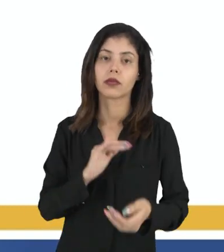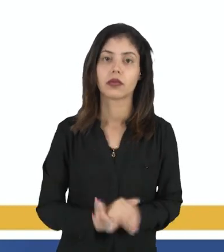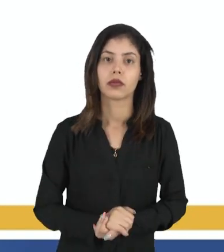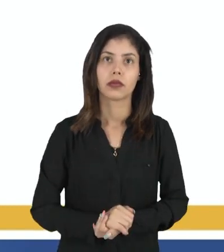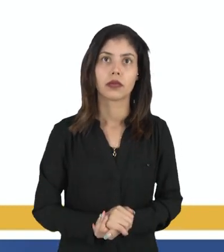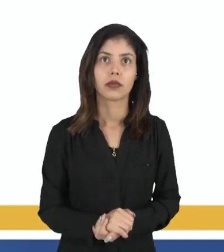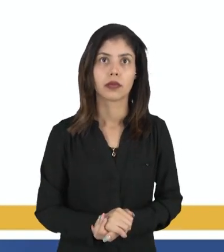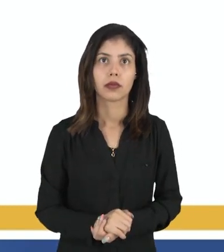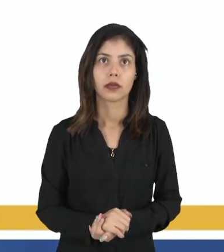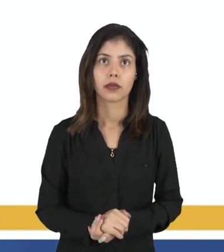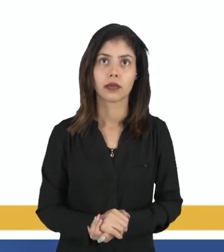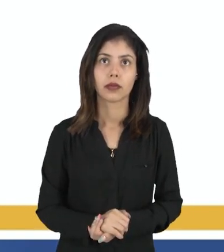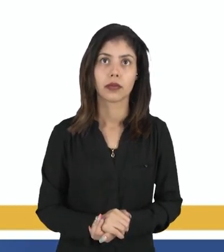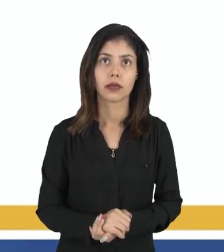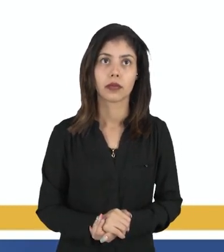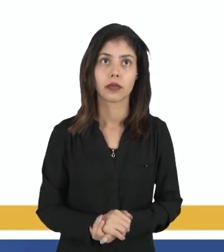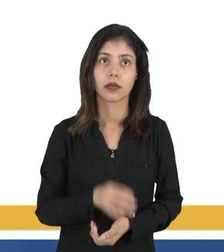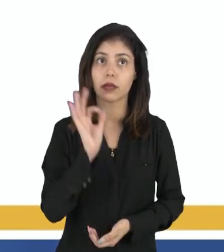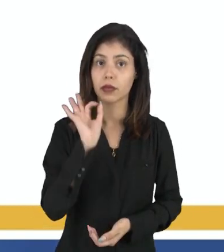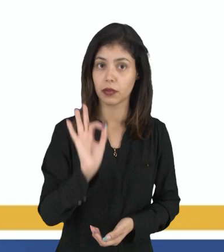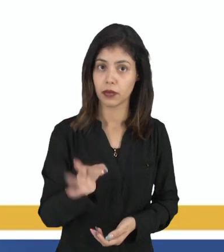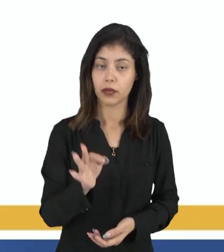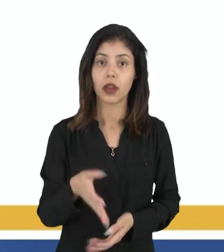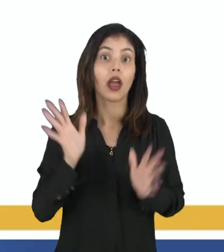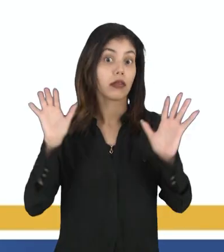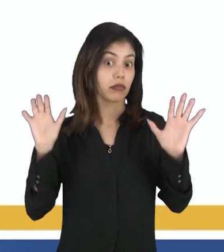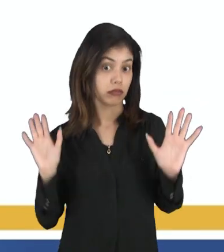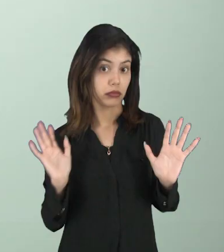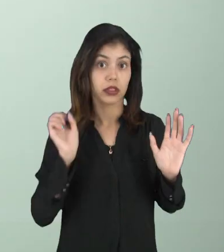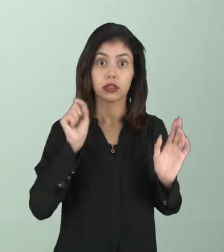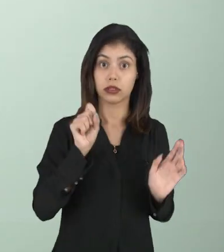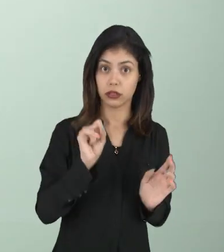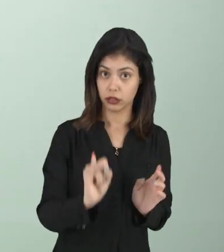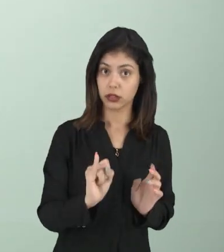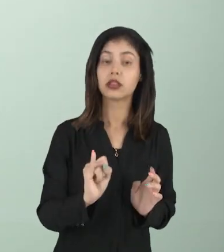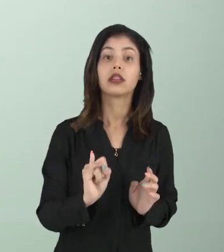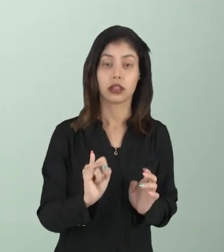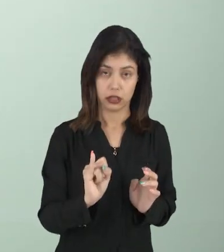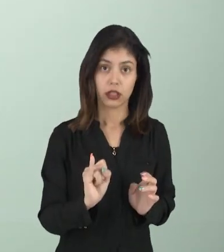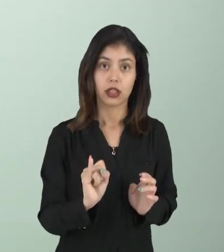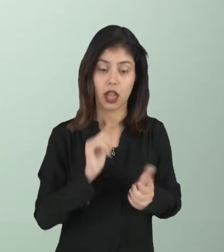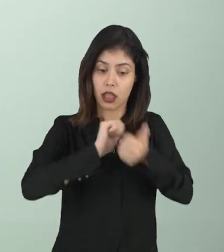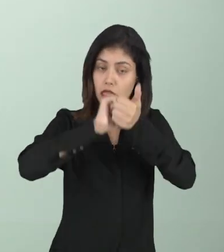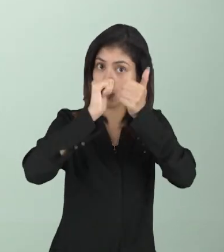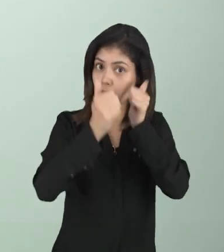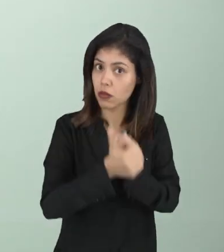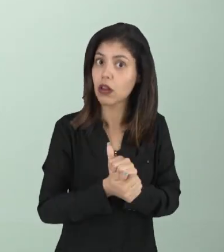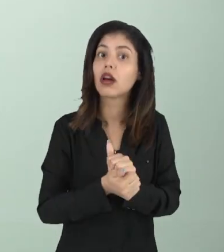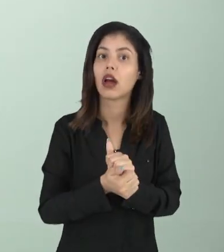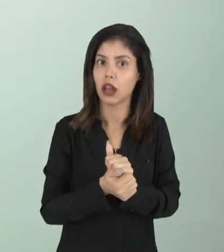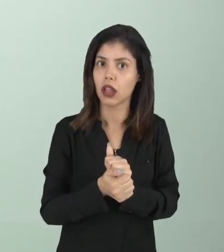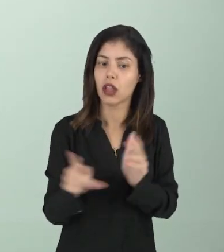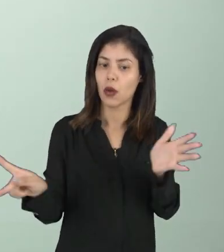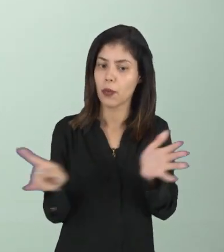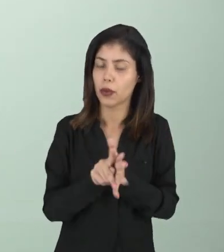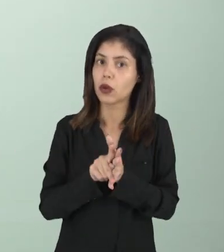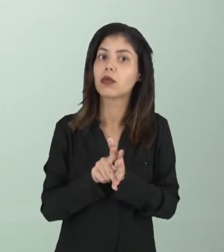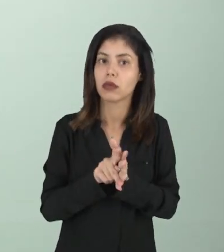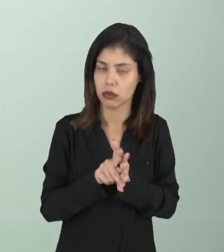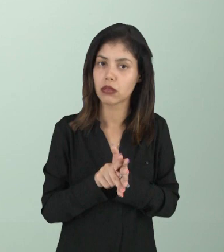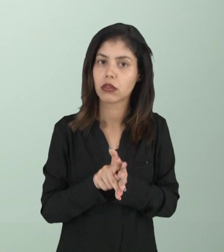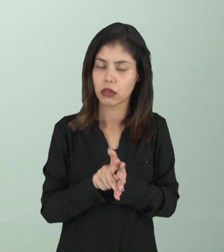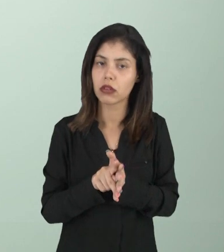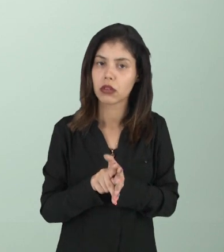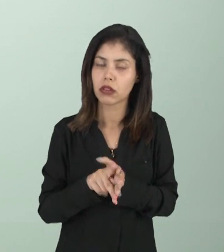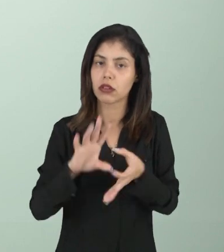informal. Elas são corretas desde que estejam adequadas ao contexto. No caso